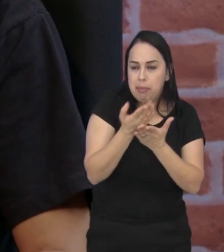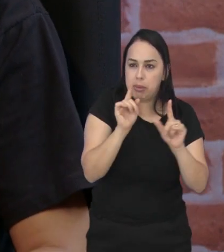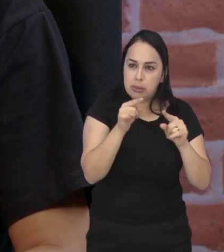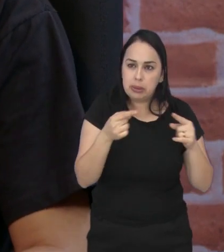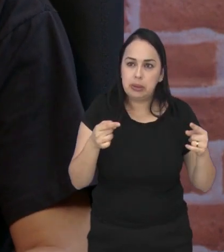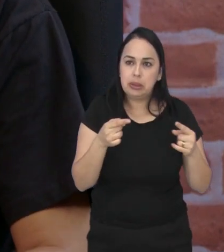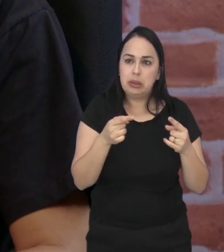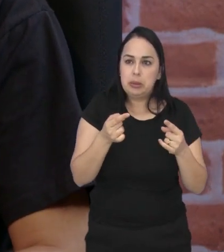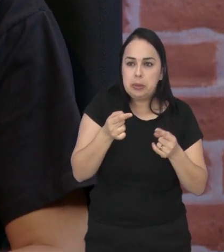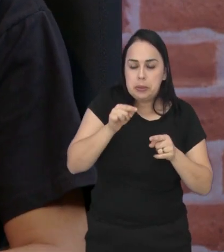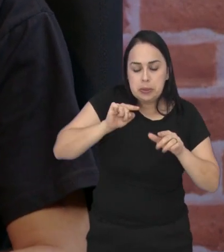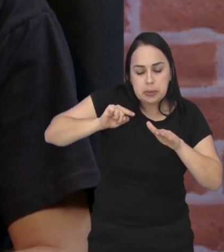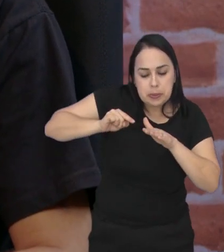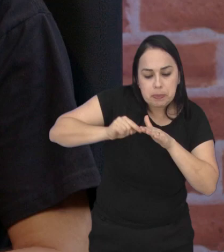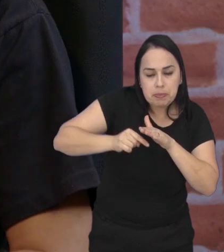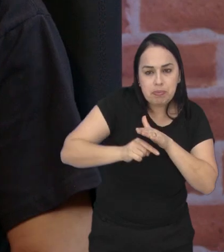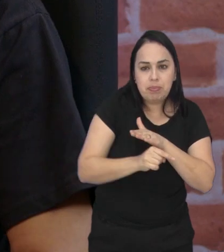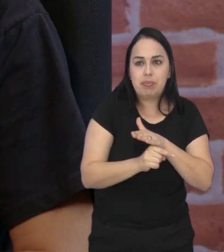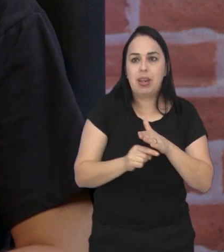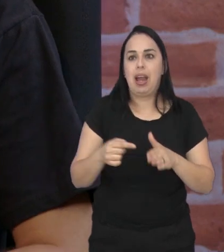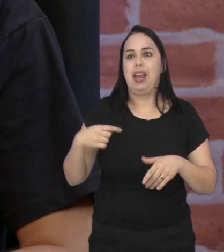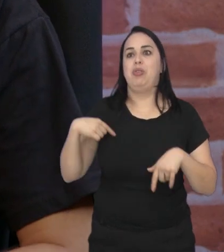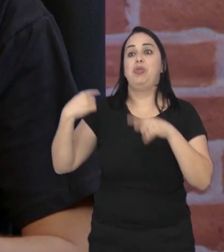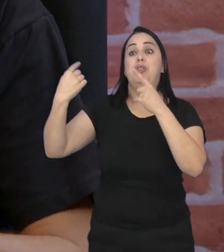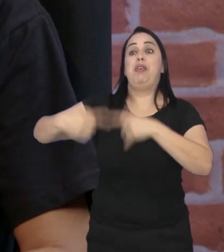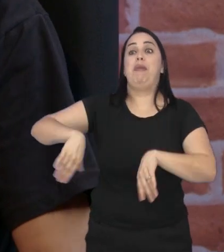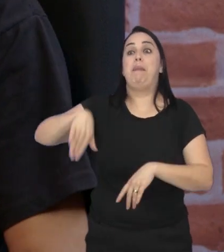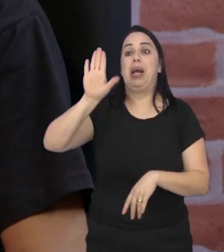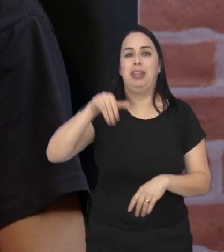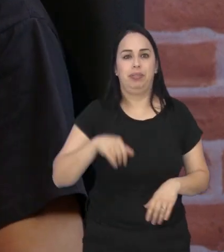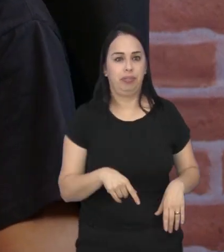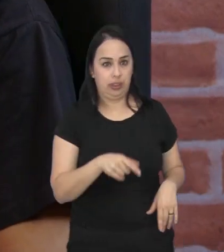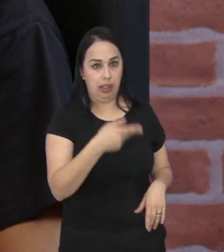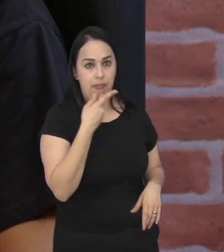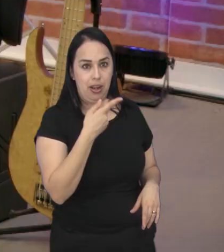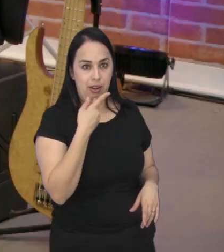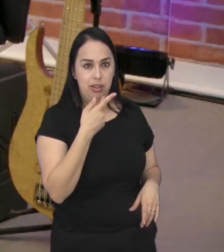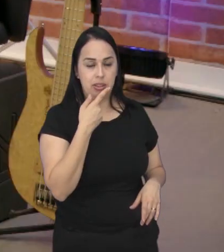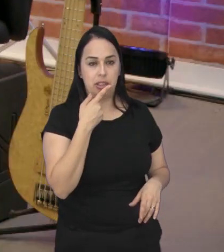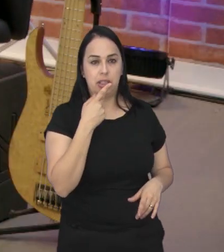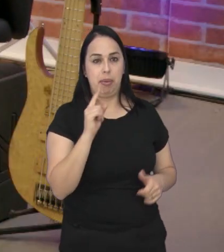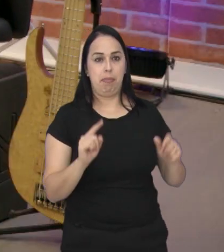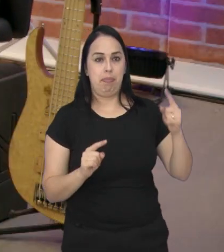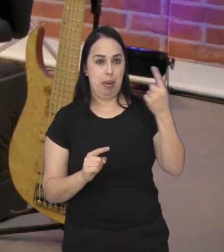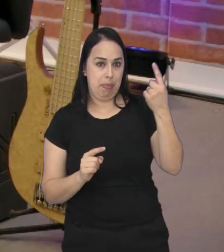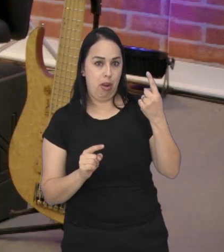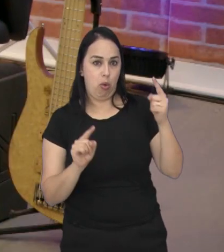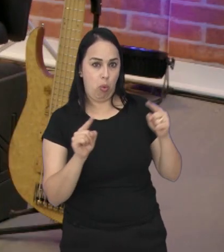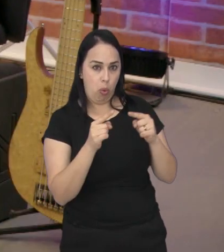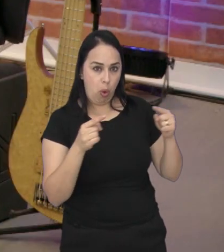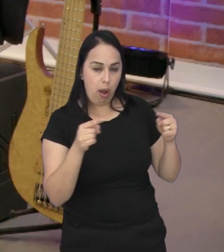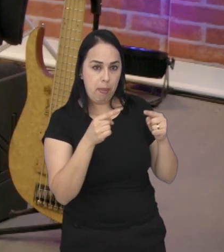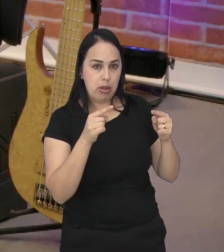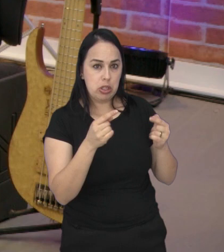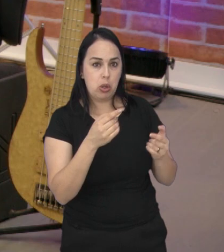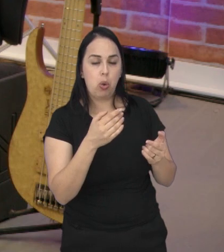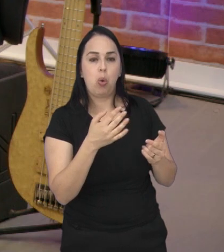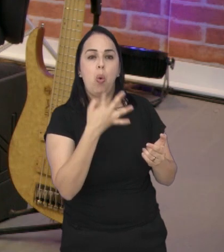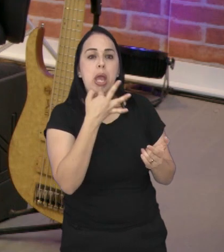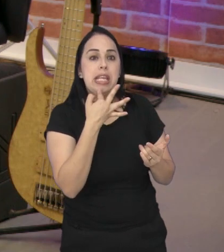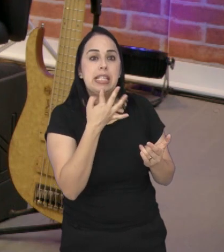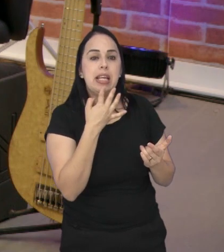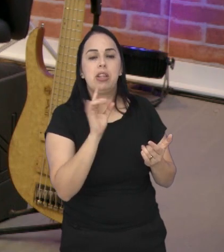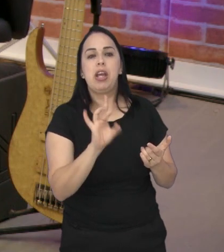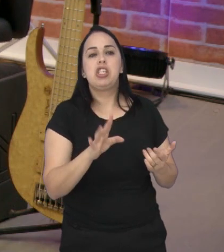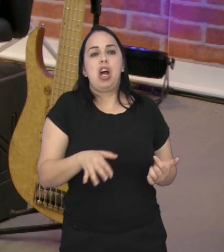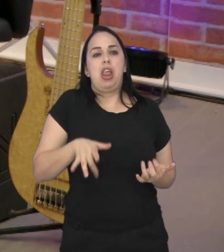estudo em si. Fui, né, me aperfeiçoando e aí começaram a vir os desafios maiores. Cara, porque você falou de conhecer a música, muita coisa na